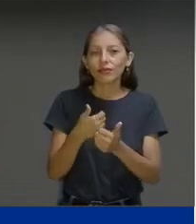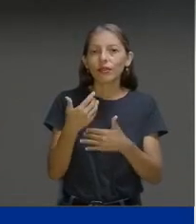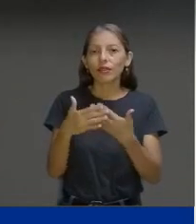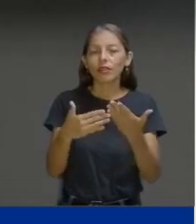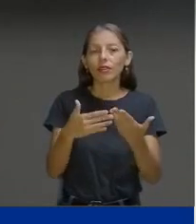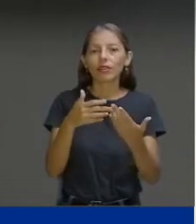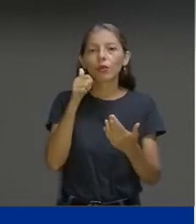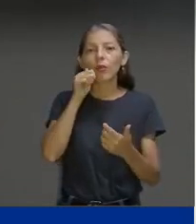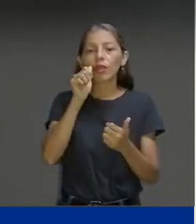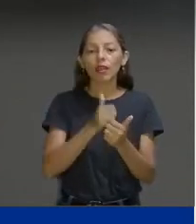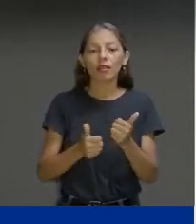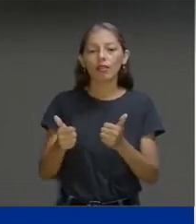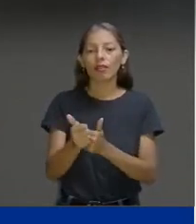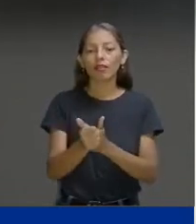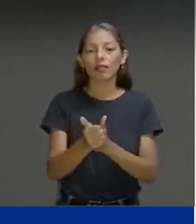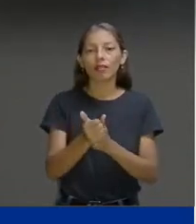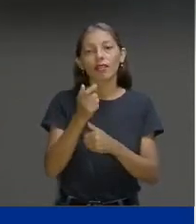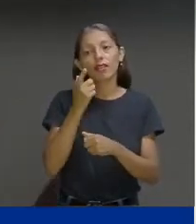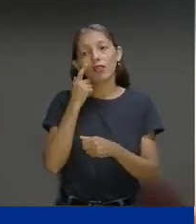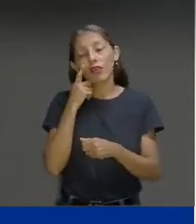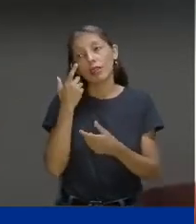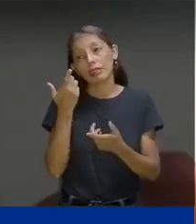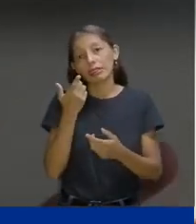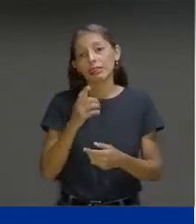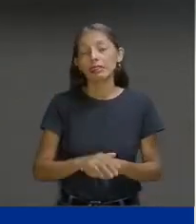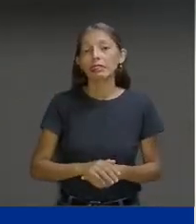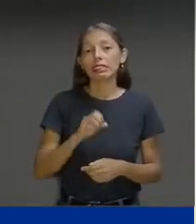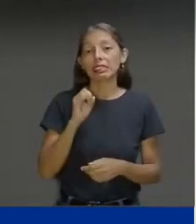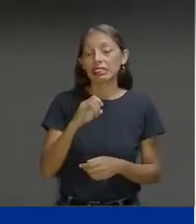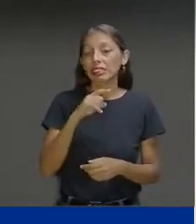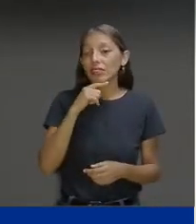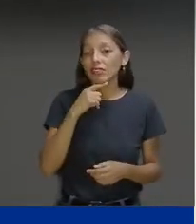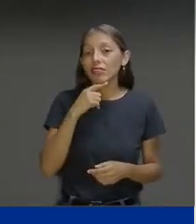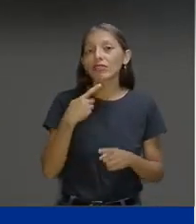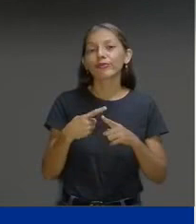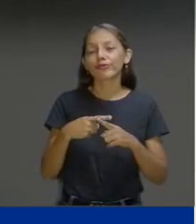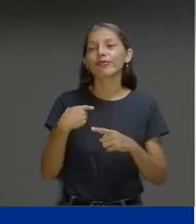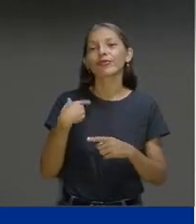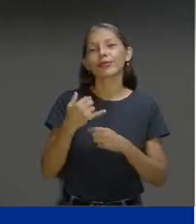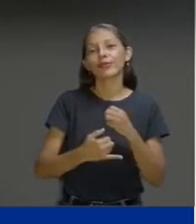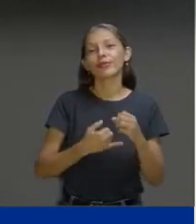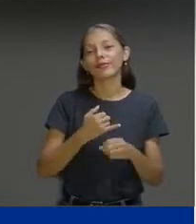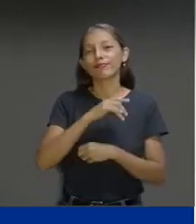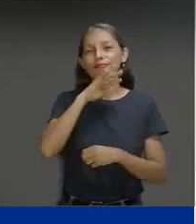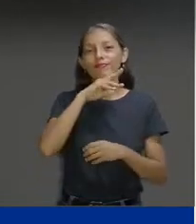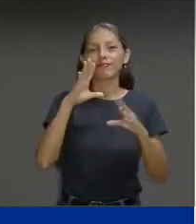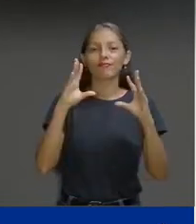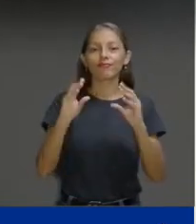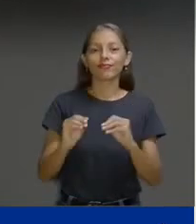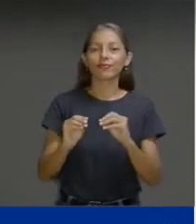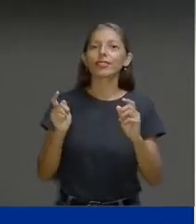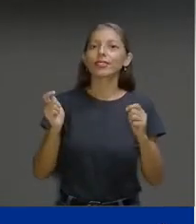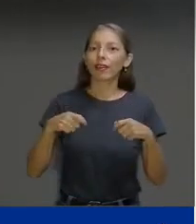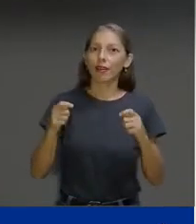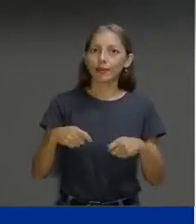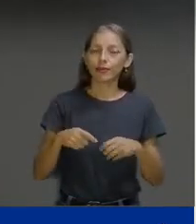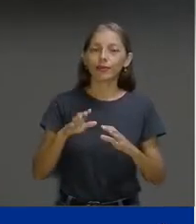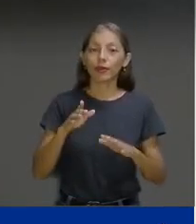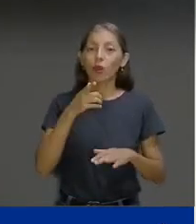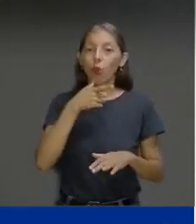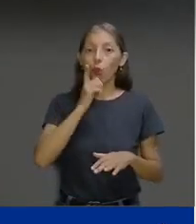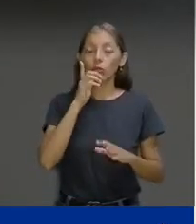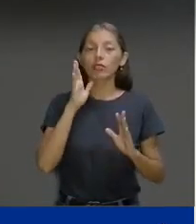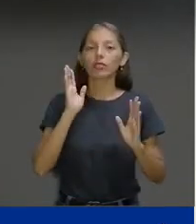não estiver presente é porque a internet não contribuiu. Mas deixei minha mensagem gravada ontem em homenagem a